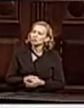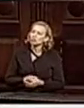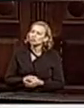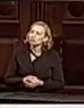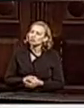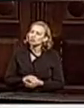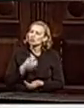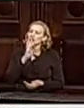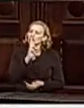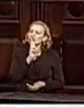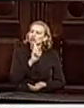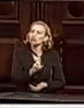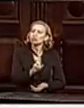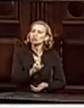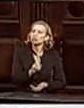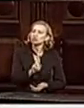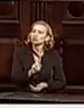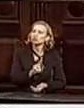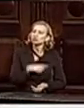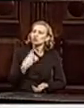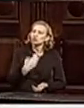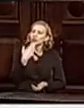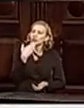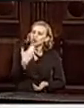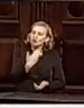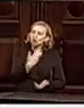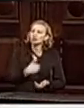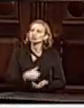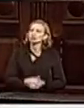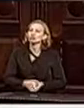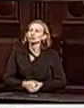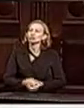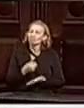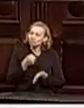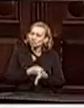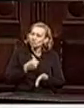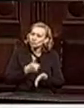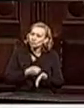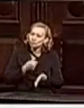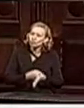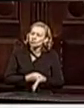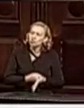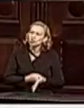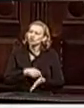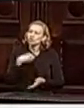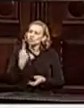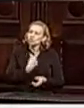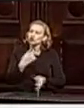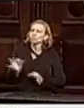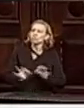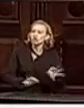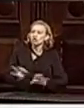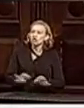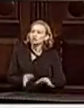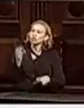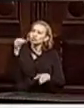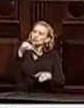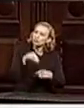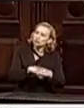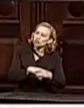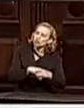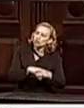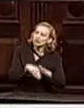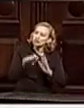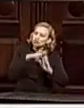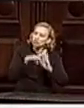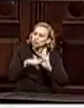a resposta aos nossos requerimentos de informação, cobrando exatamente que nossos projetos sejam colocados na